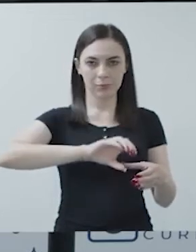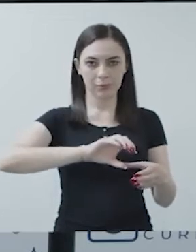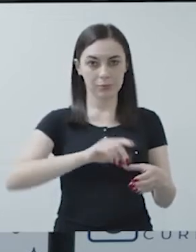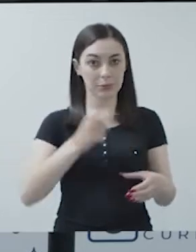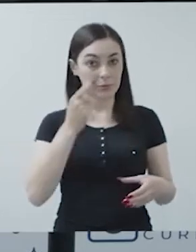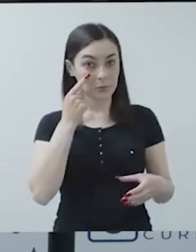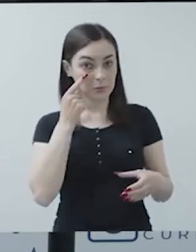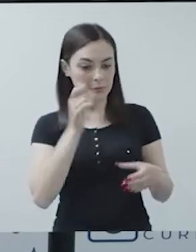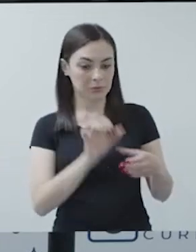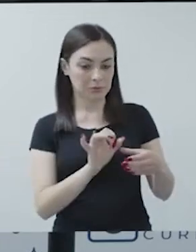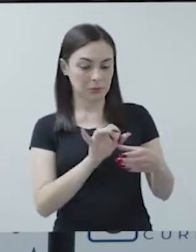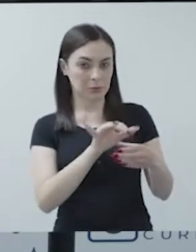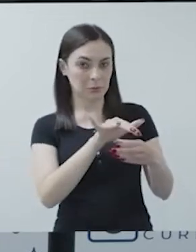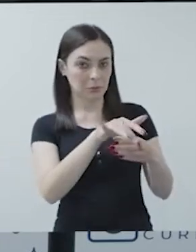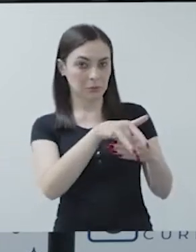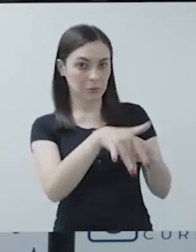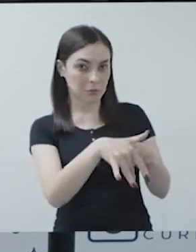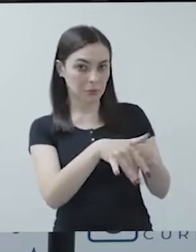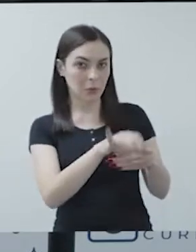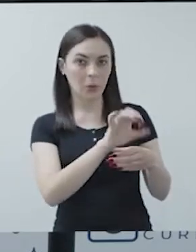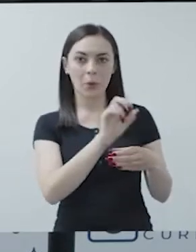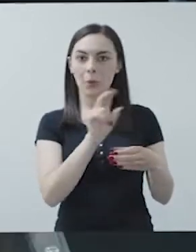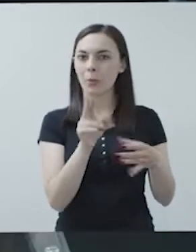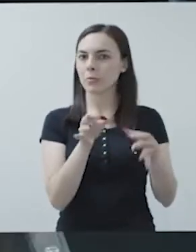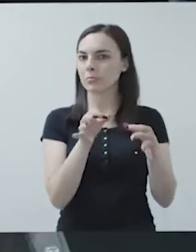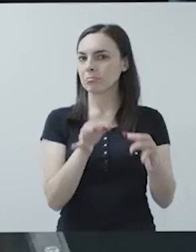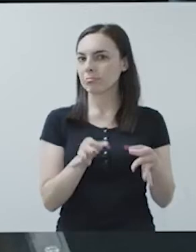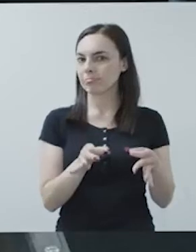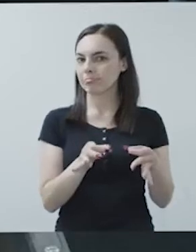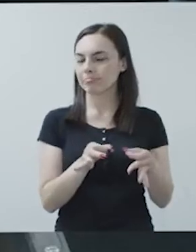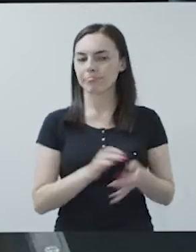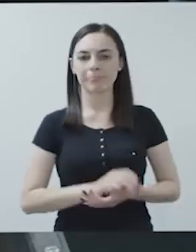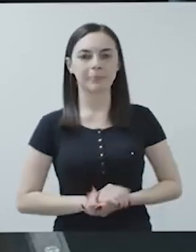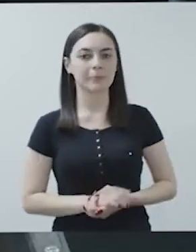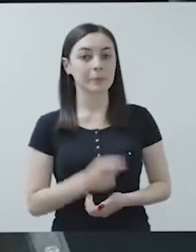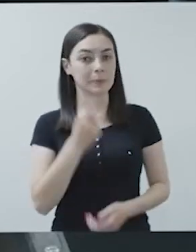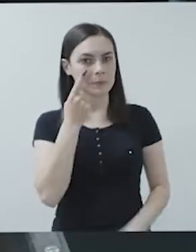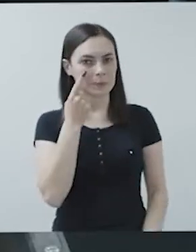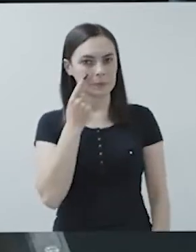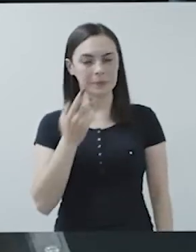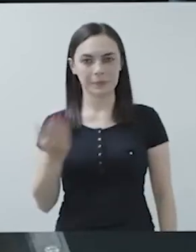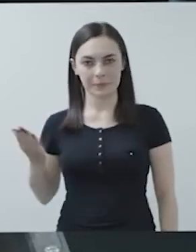vai transbordar ou se vai dar certinho a quantidade. Olha lá.